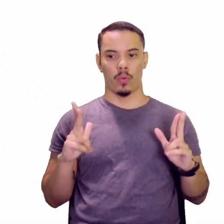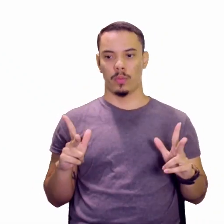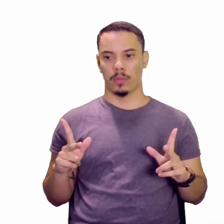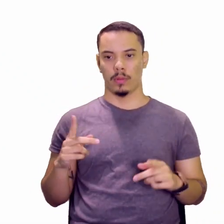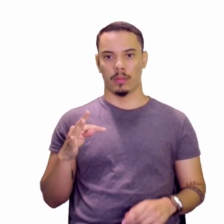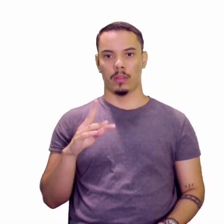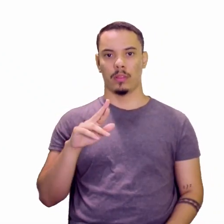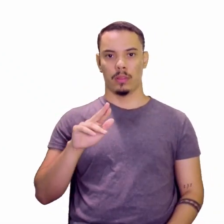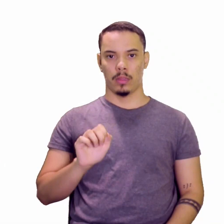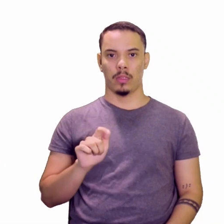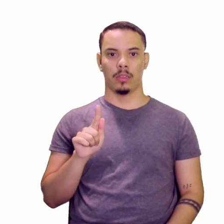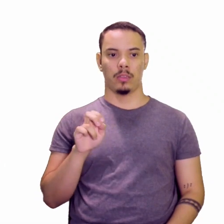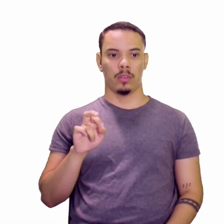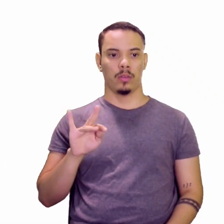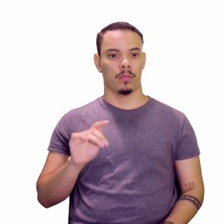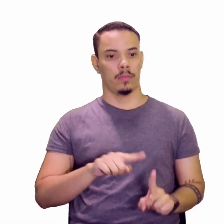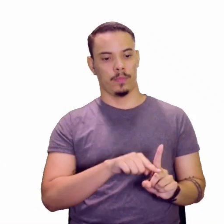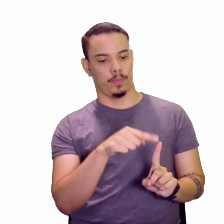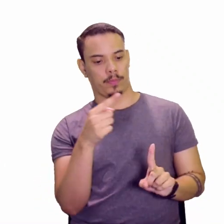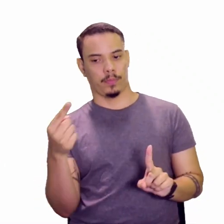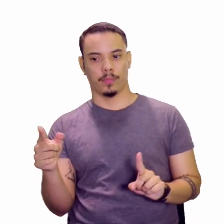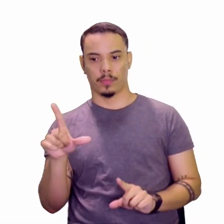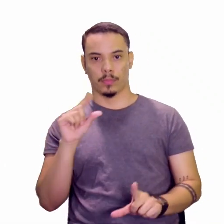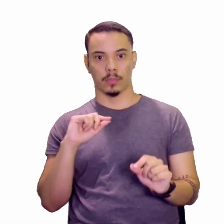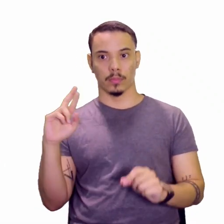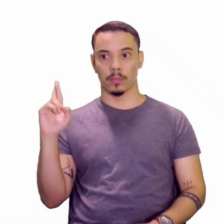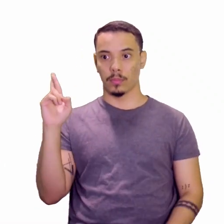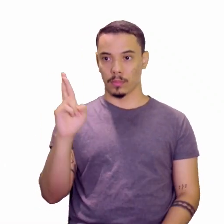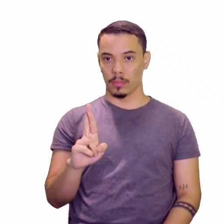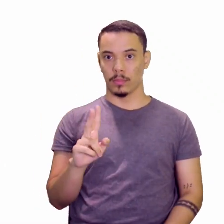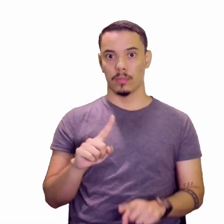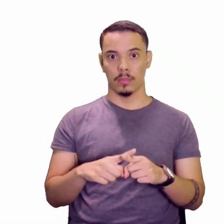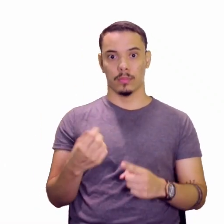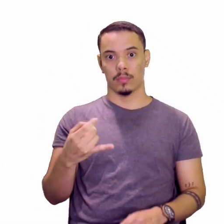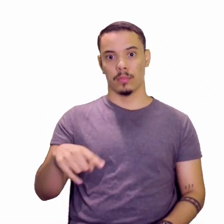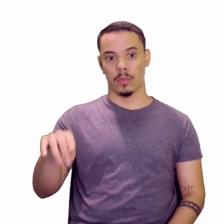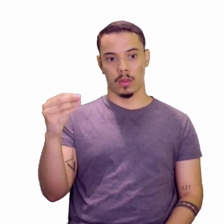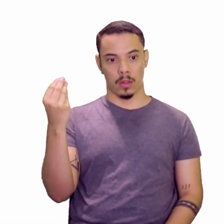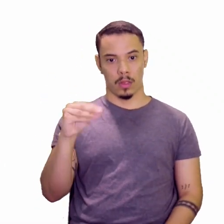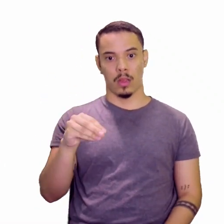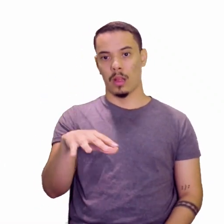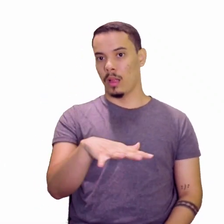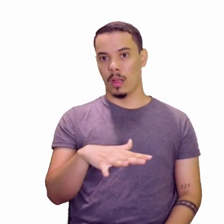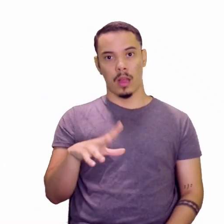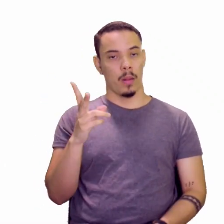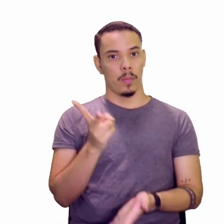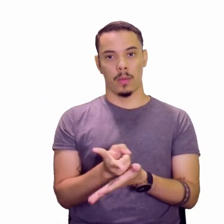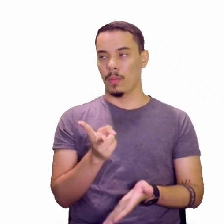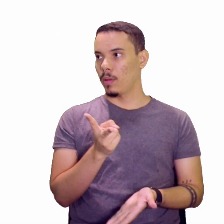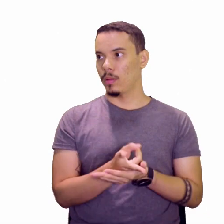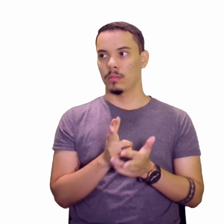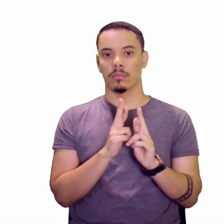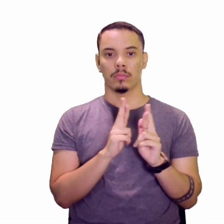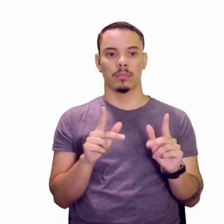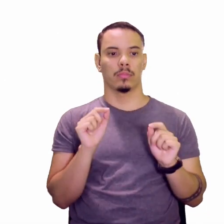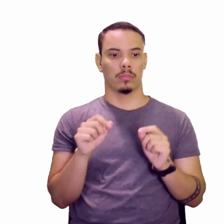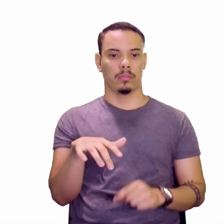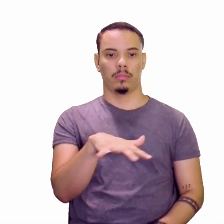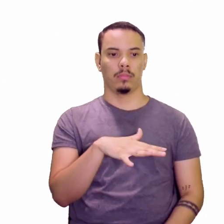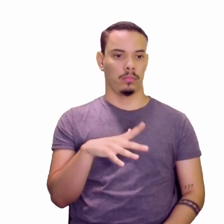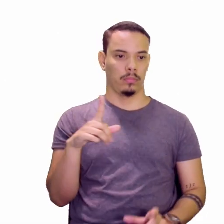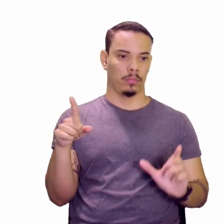trajetória Exatamente, escolhida, né? Para a gente representar. Mas se você achar a área aqui, pessoal, vai ser a mesma coisa. A diferença é que a área vai dar um valor